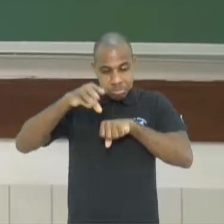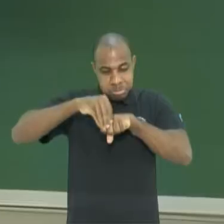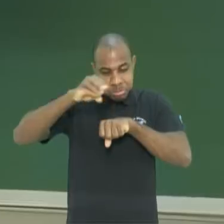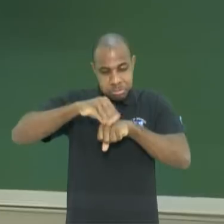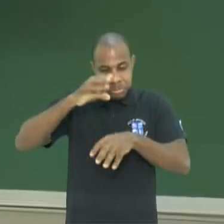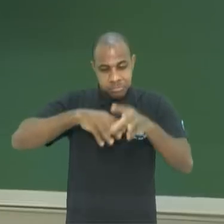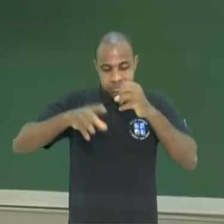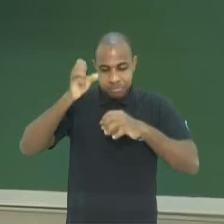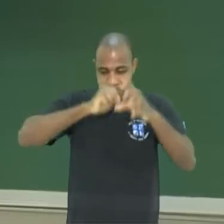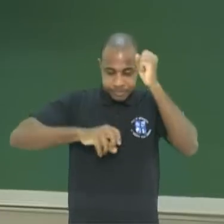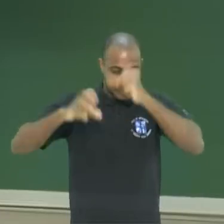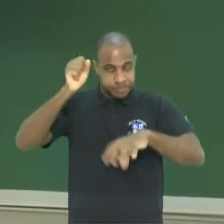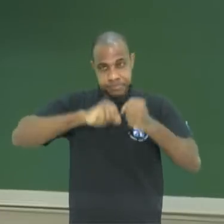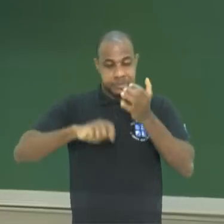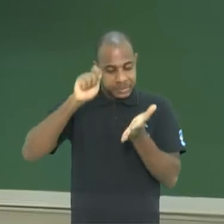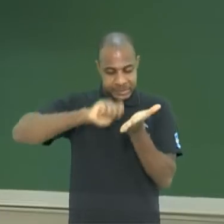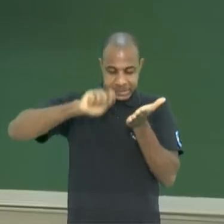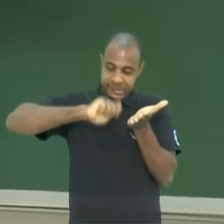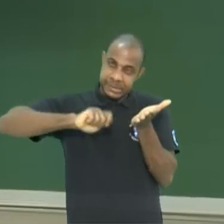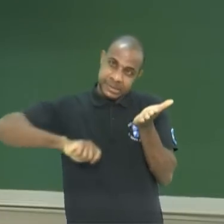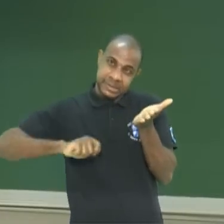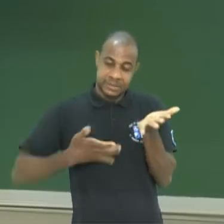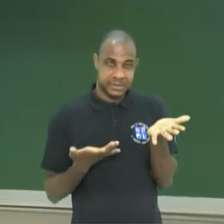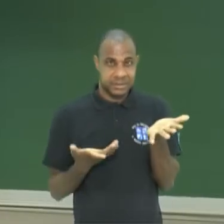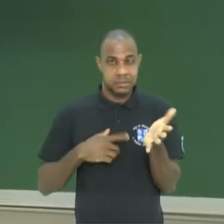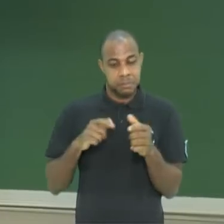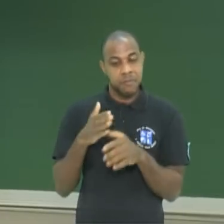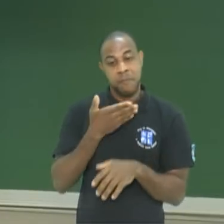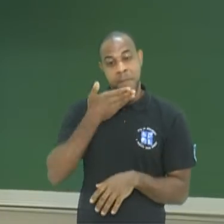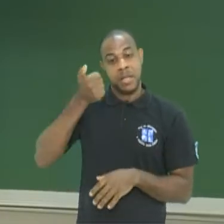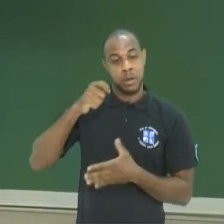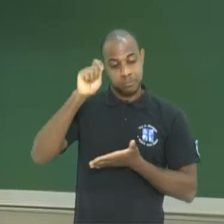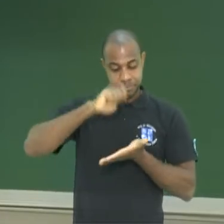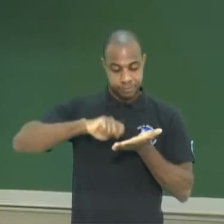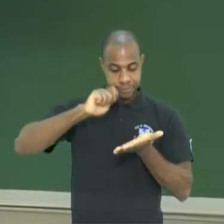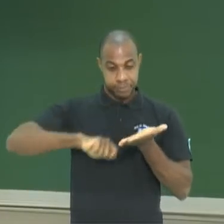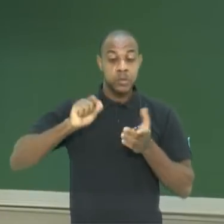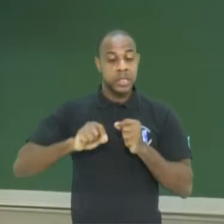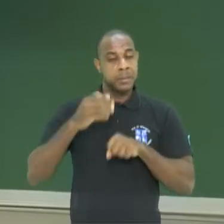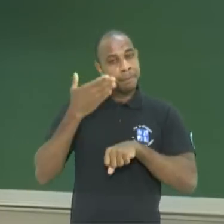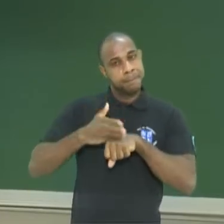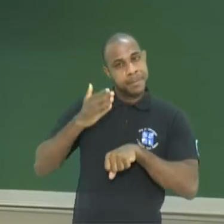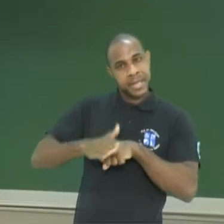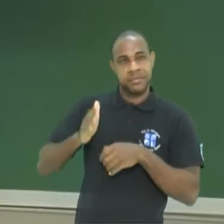tendo nessa escrita. Então a nossa escrita vai ficando melhor com a nossa